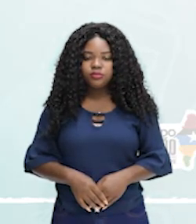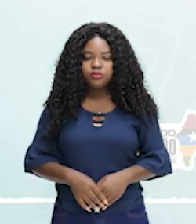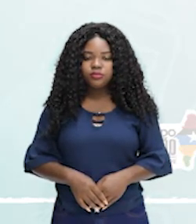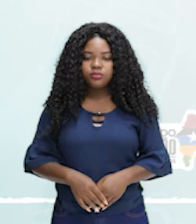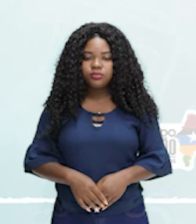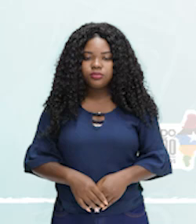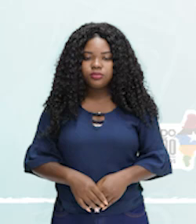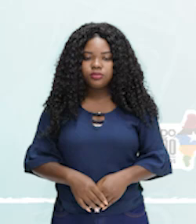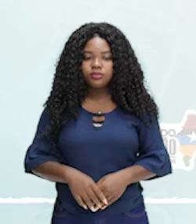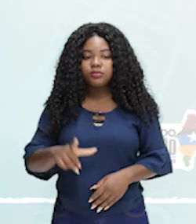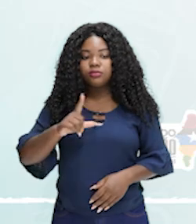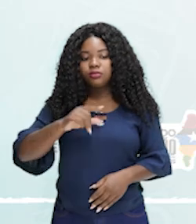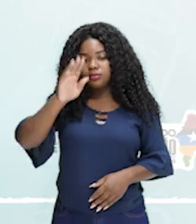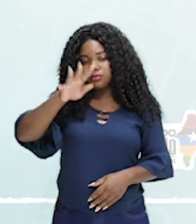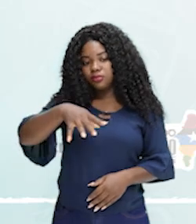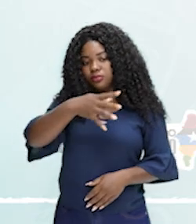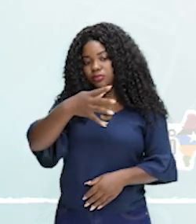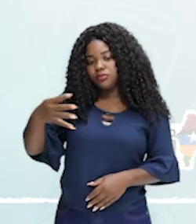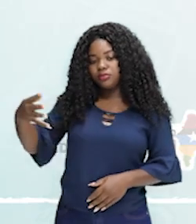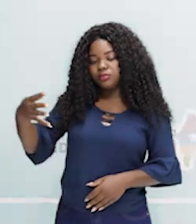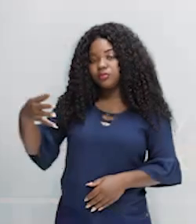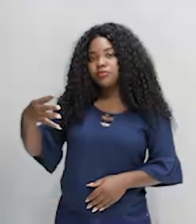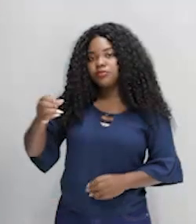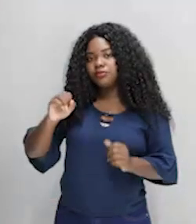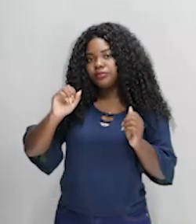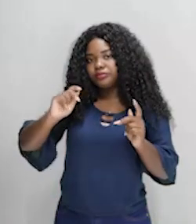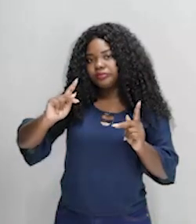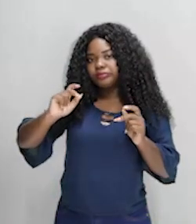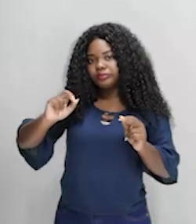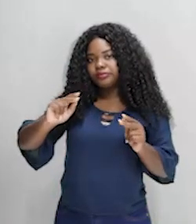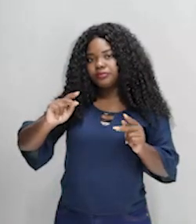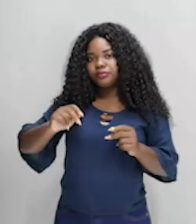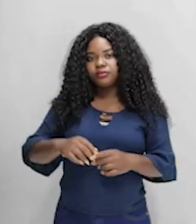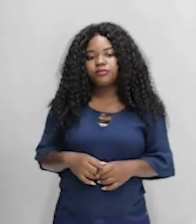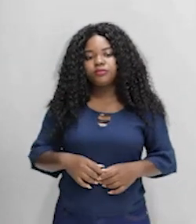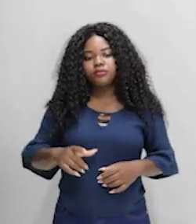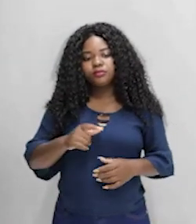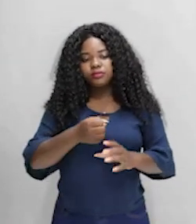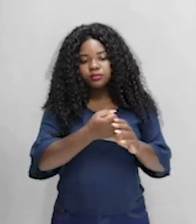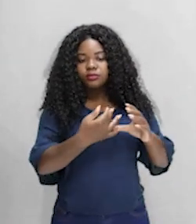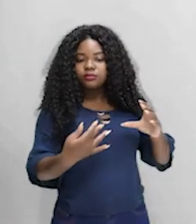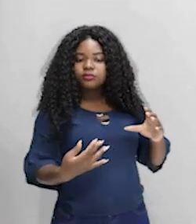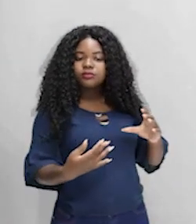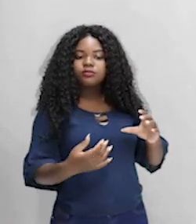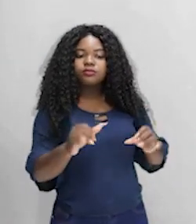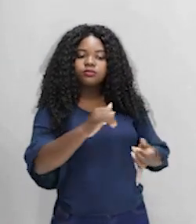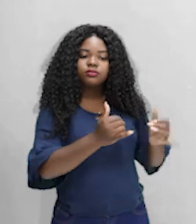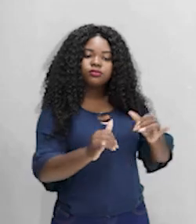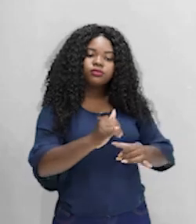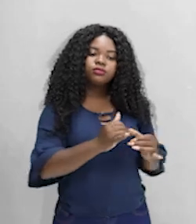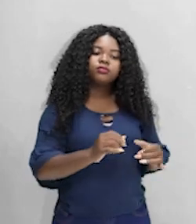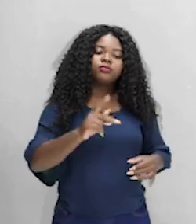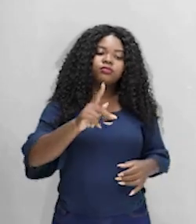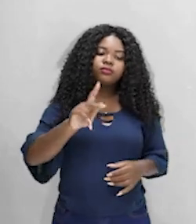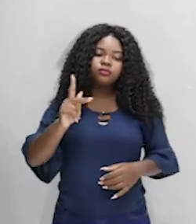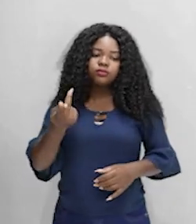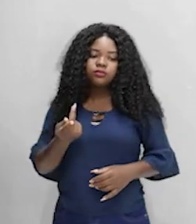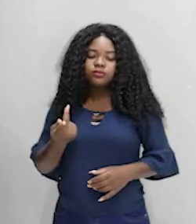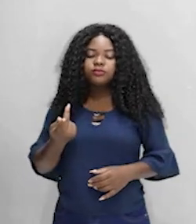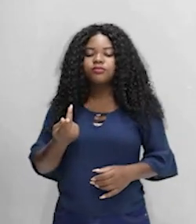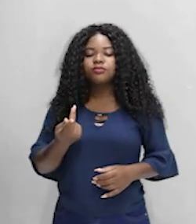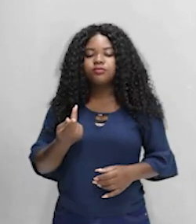nós temos o recorte desse rótulo, beleza? As suas características físico-químicas, como pH,